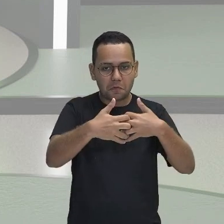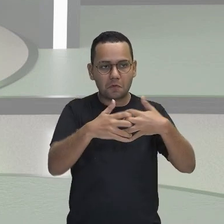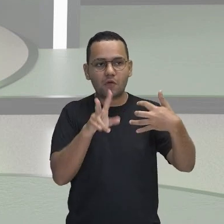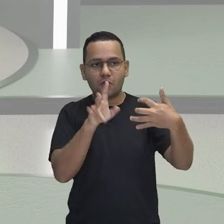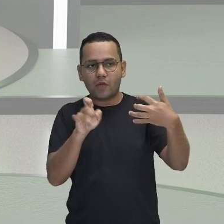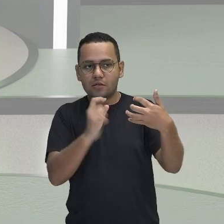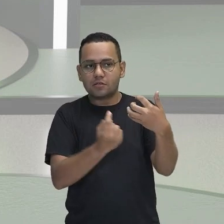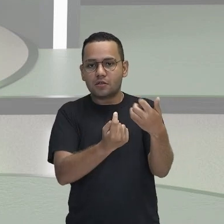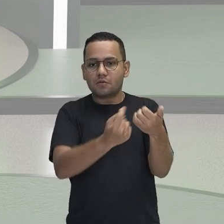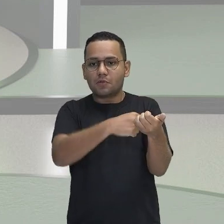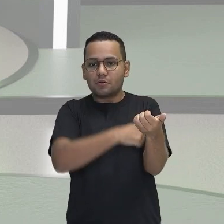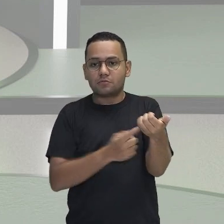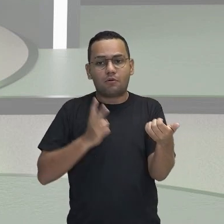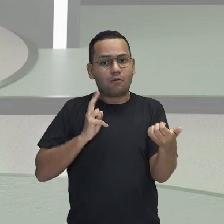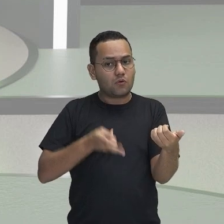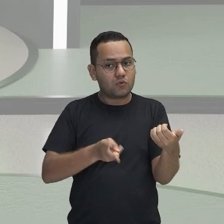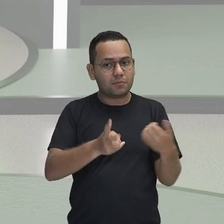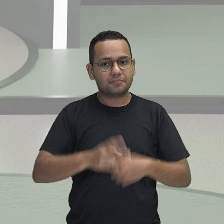coração.